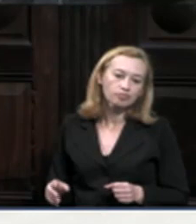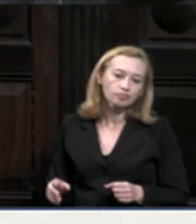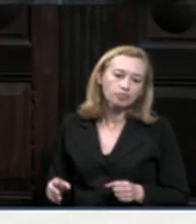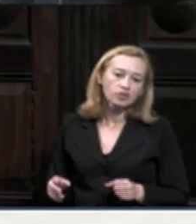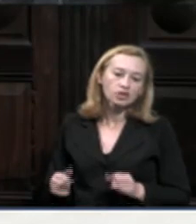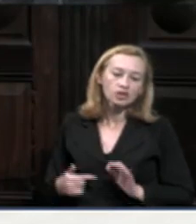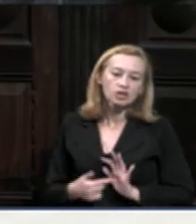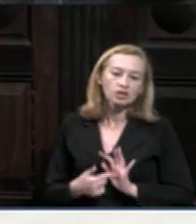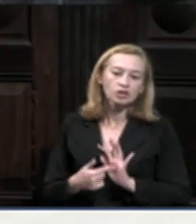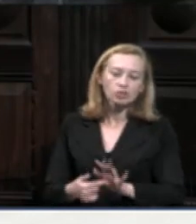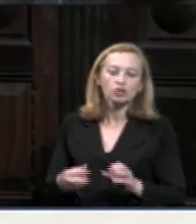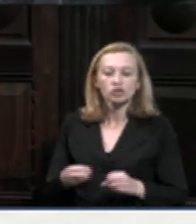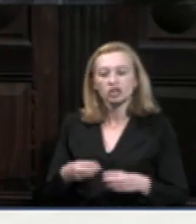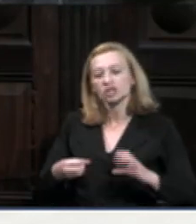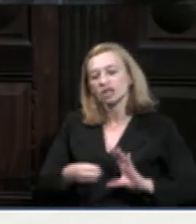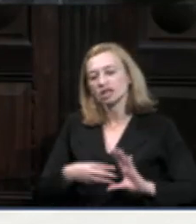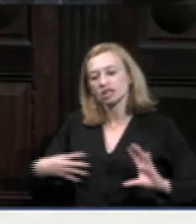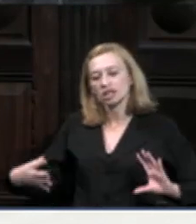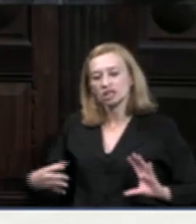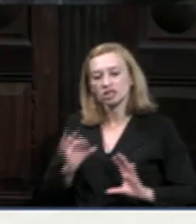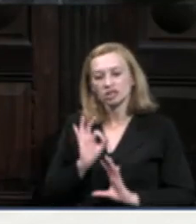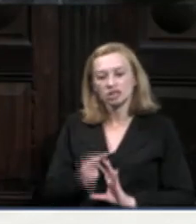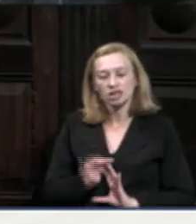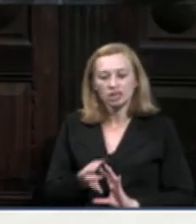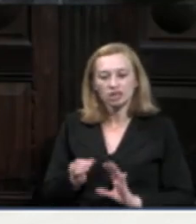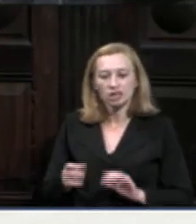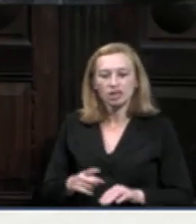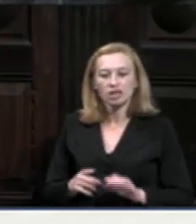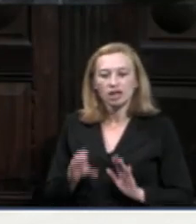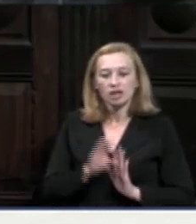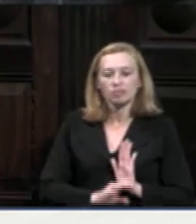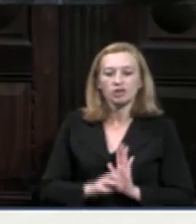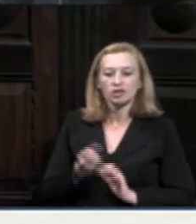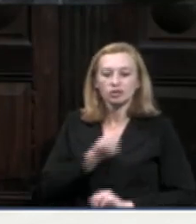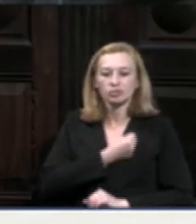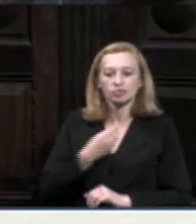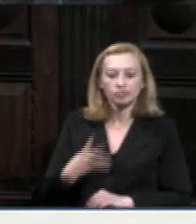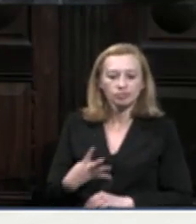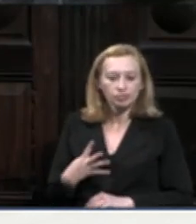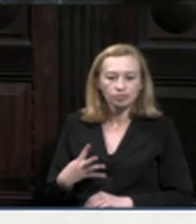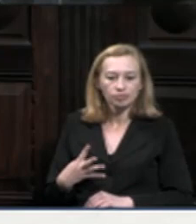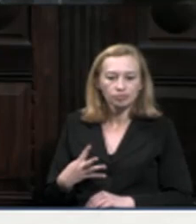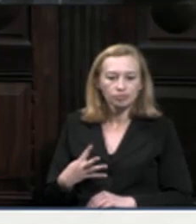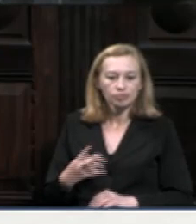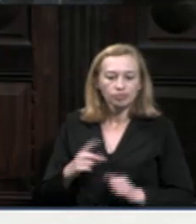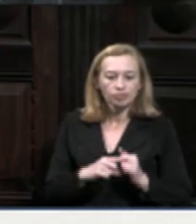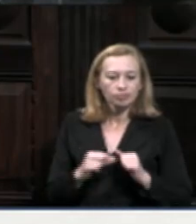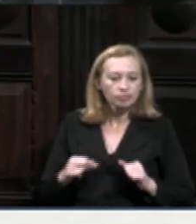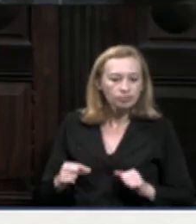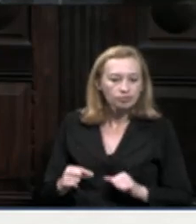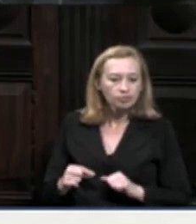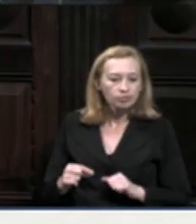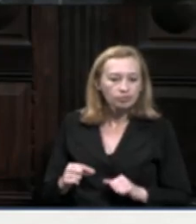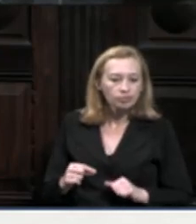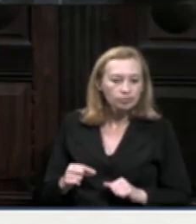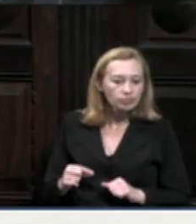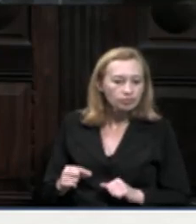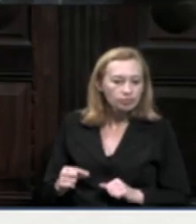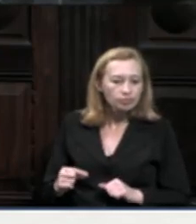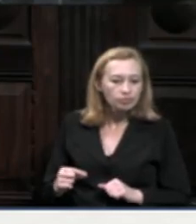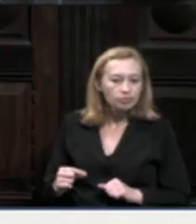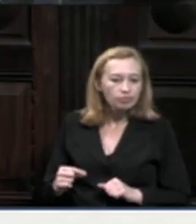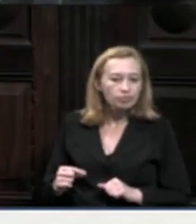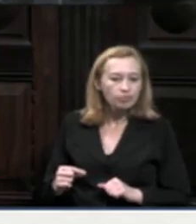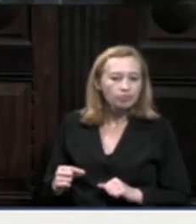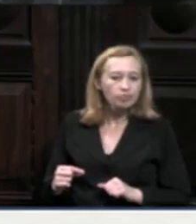às características técnicas especificadas. E a emenda número 4, aditiva, adicione esse artigo onde couber com a seguinte redação: o órgão competente